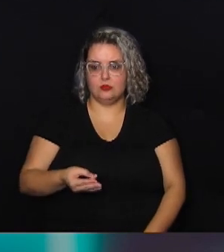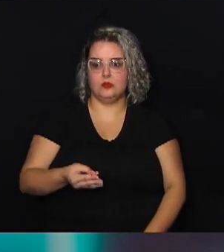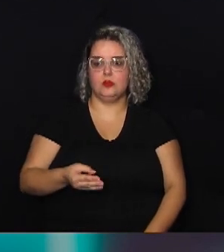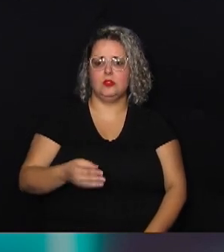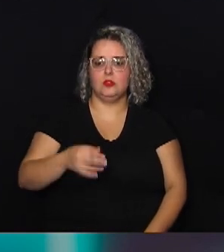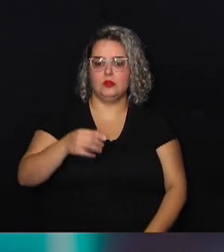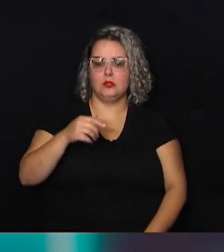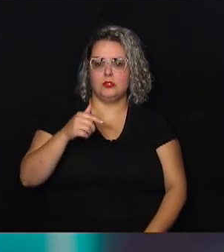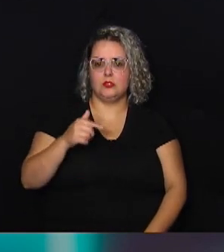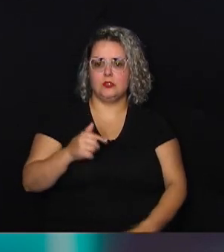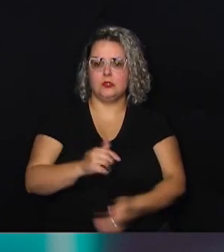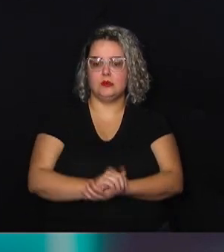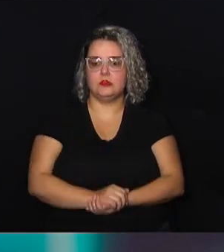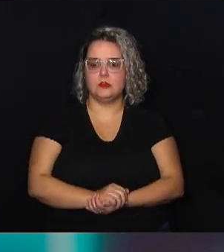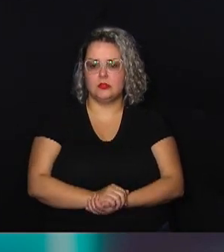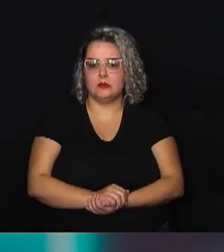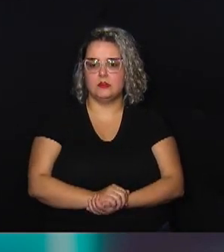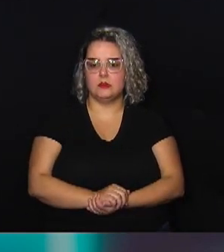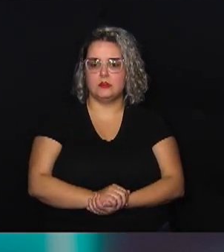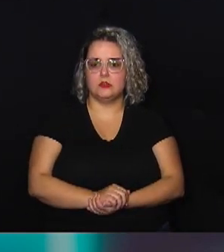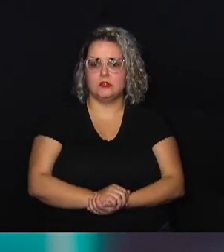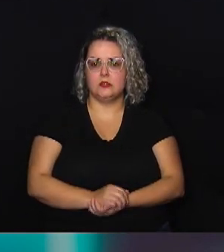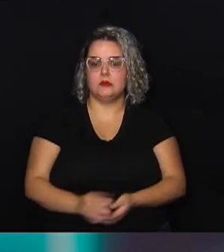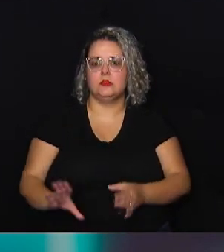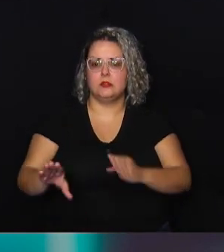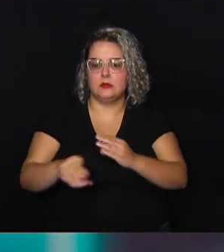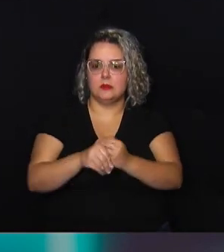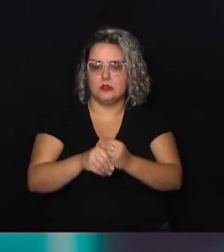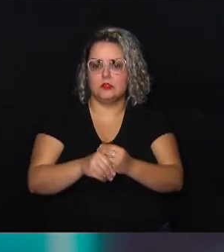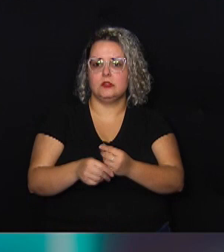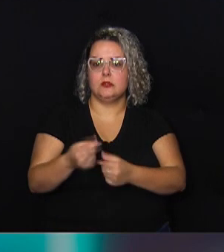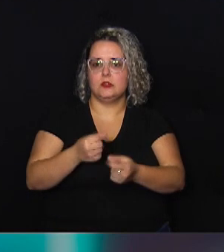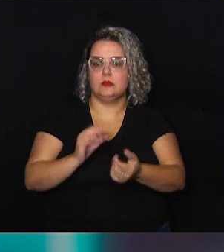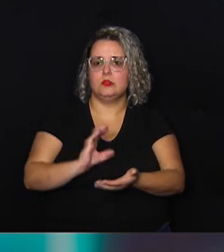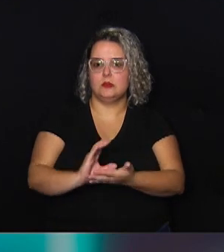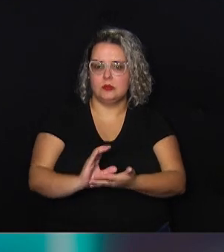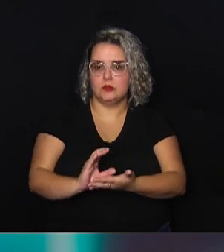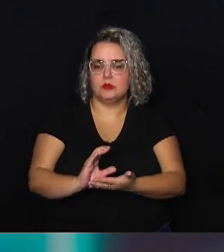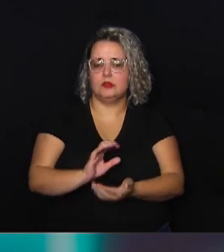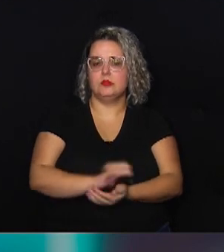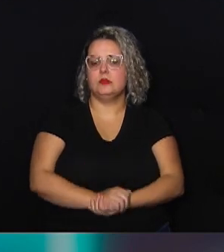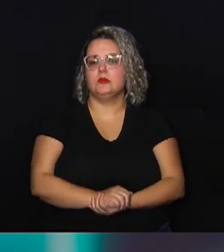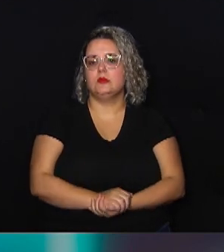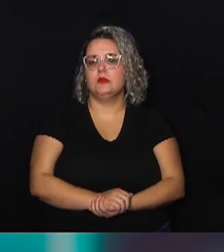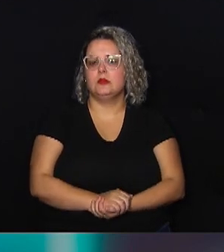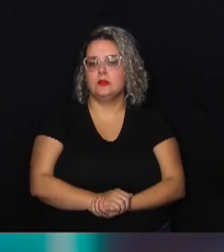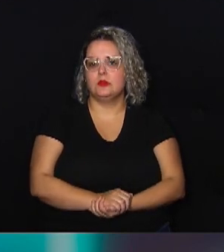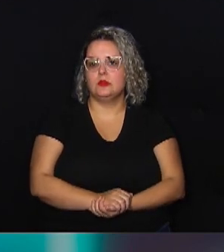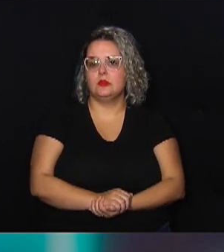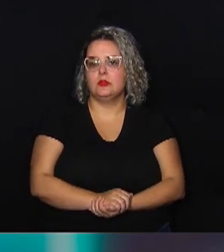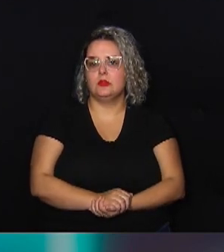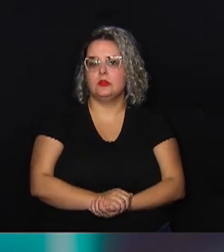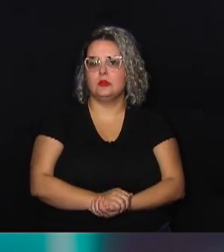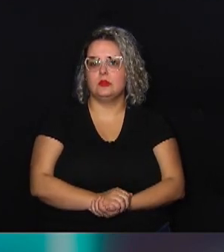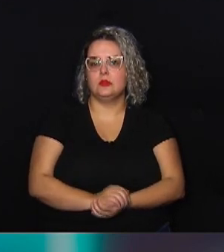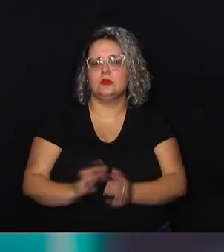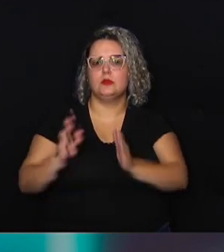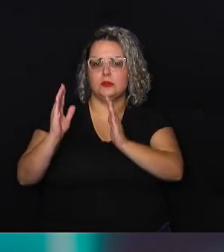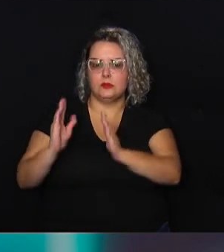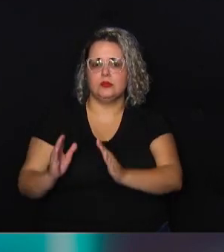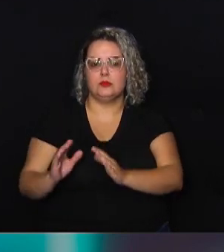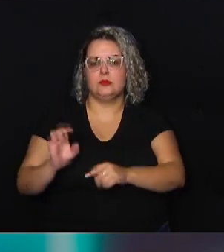7.999.000 e emendas de custeio e emendas de investimento federal. Na coluna da direita, o